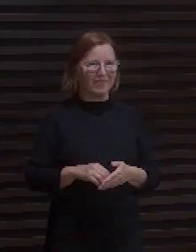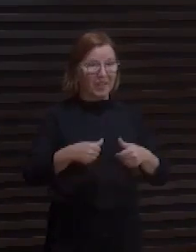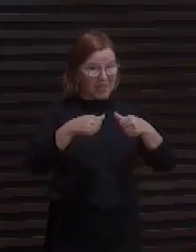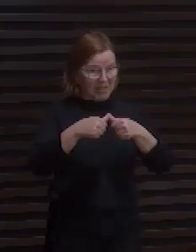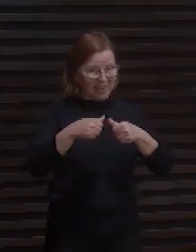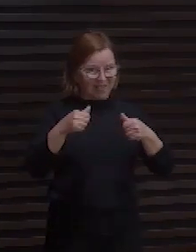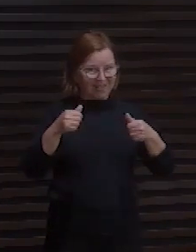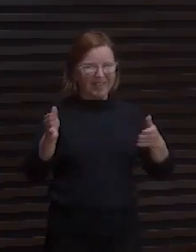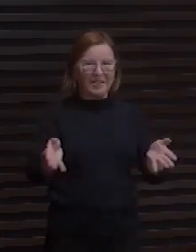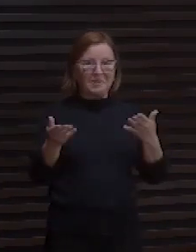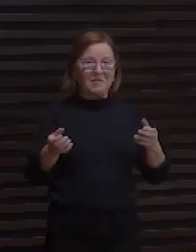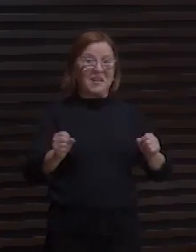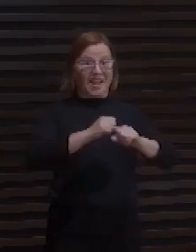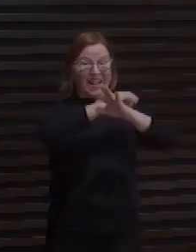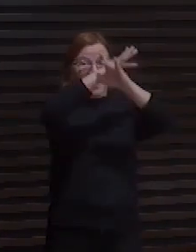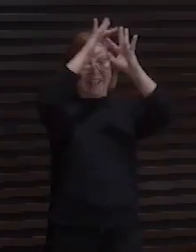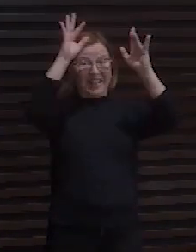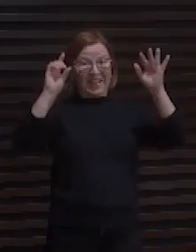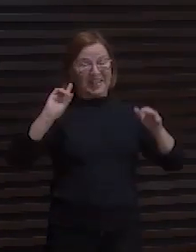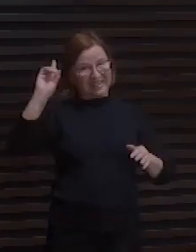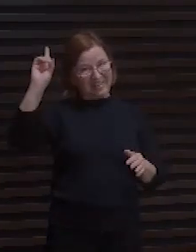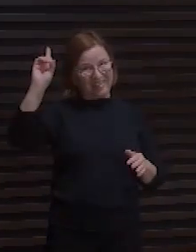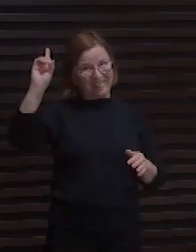de Deus? O que eu vou fazer